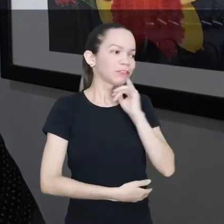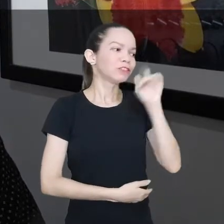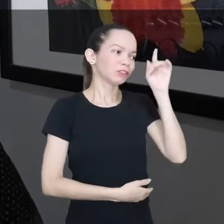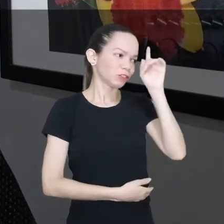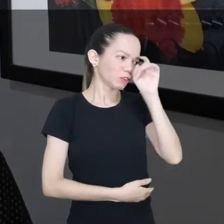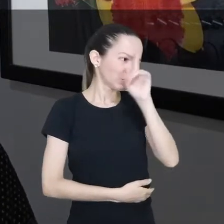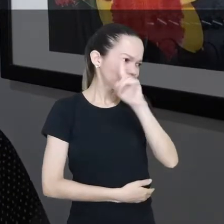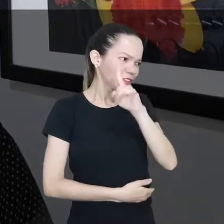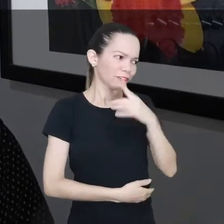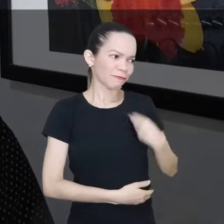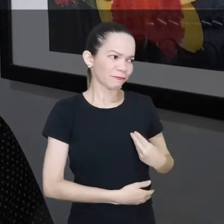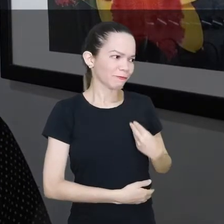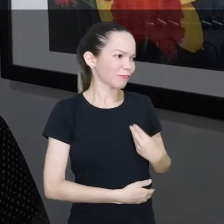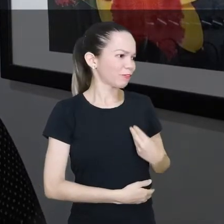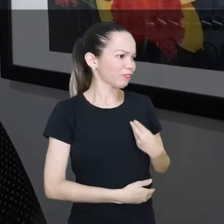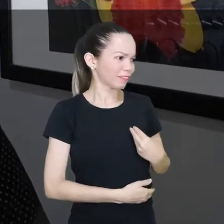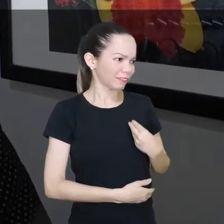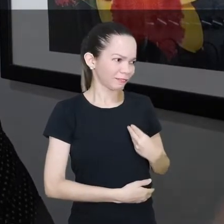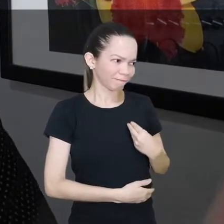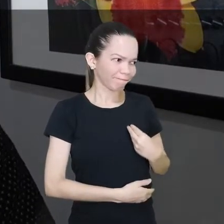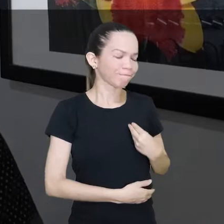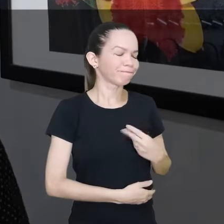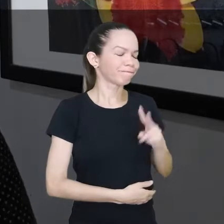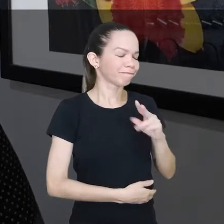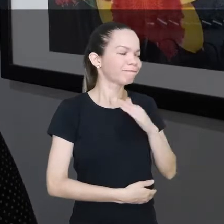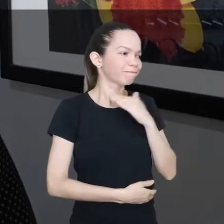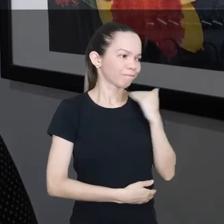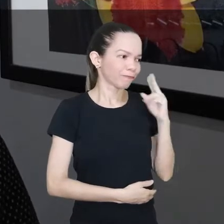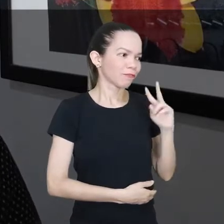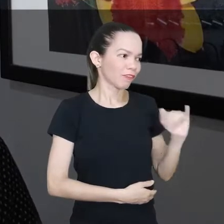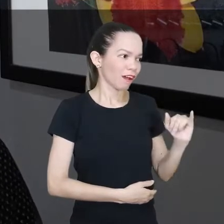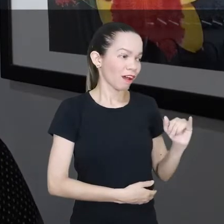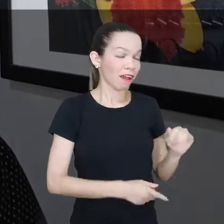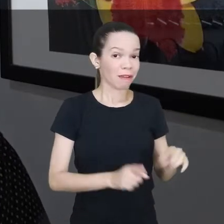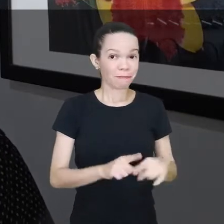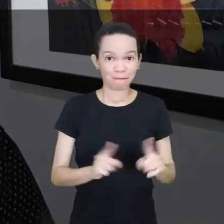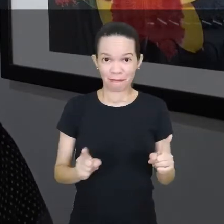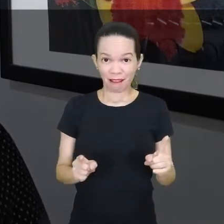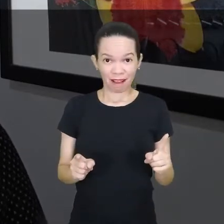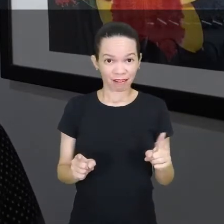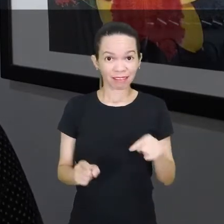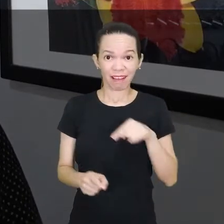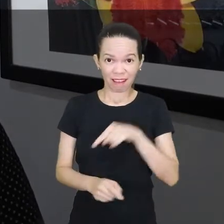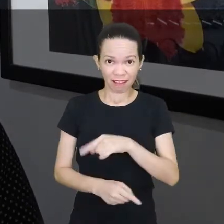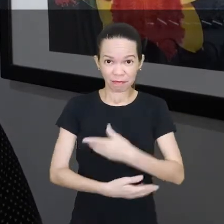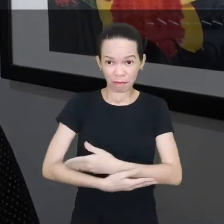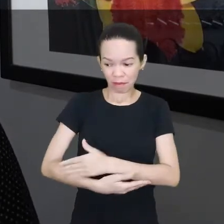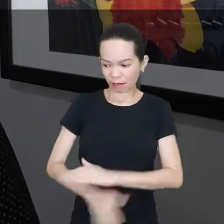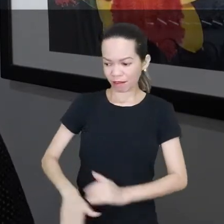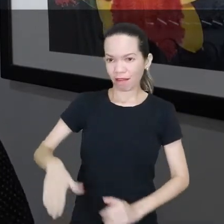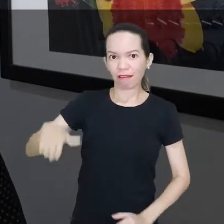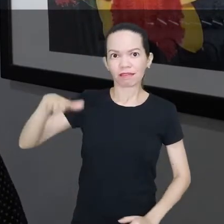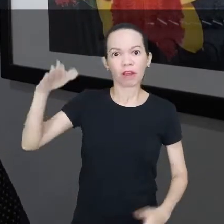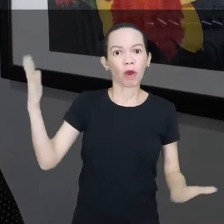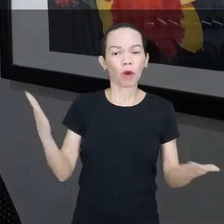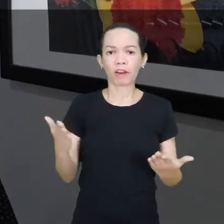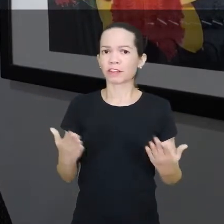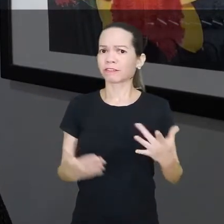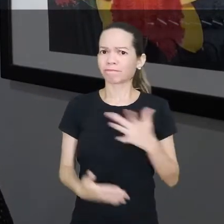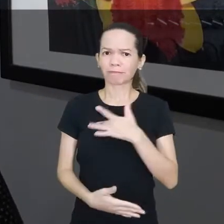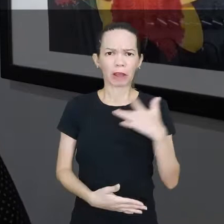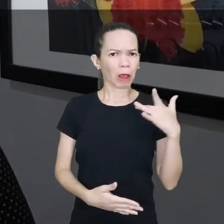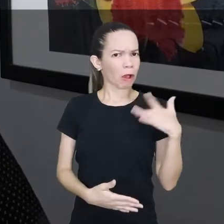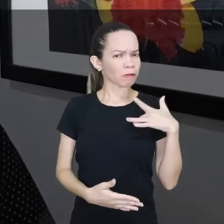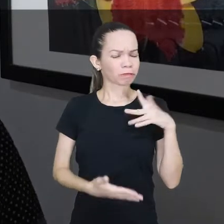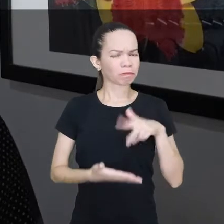sobreviver diante do quadro que ele está. E hoje ele está aí, firme e forte, né, no Senhor, glorificando a Deus, sua